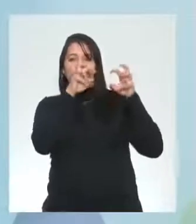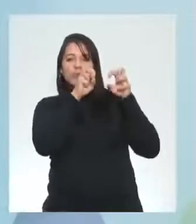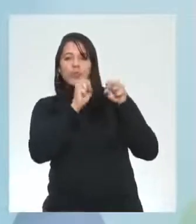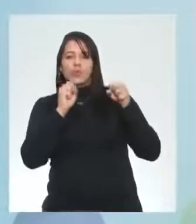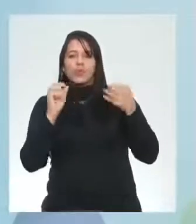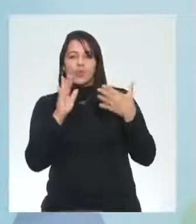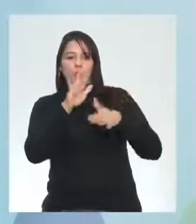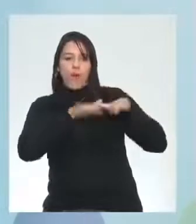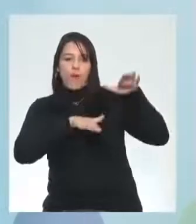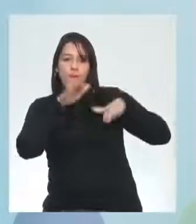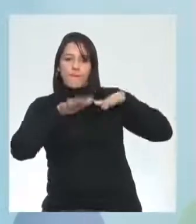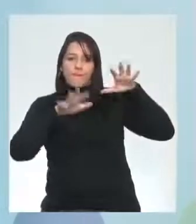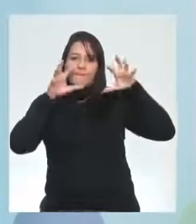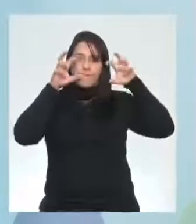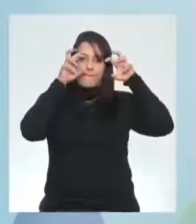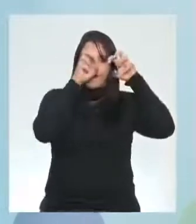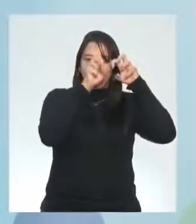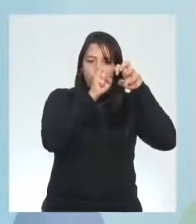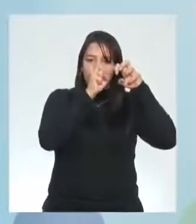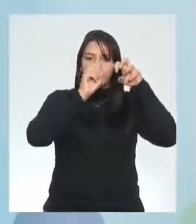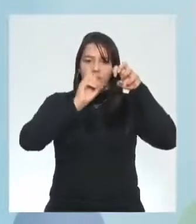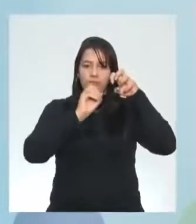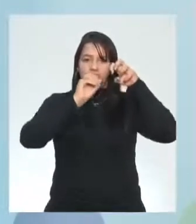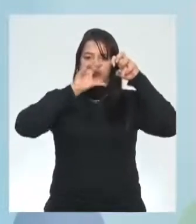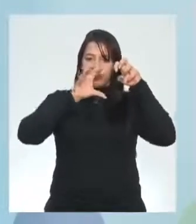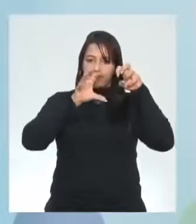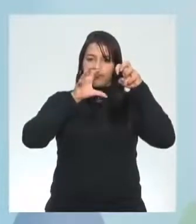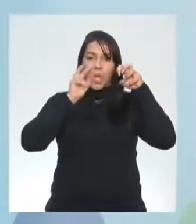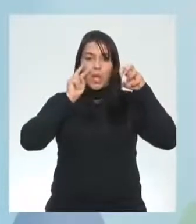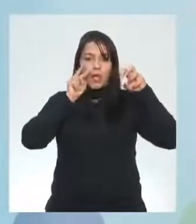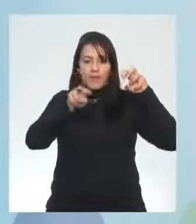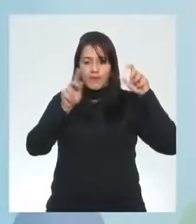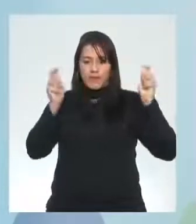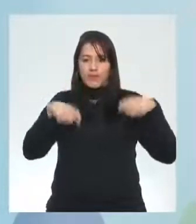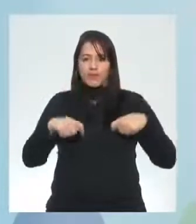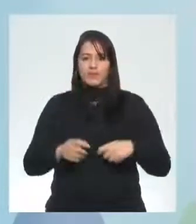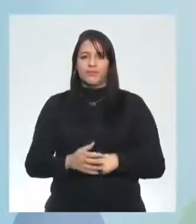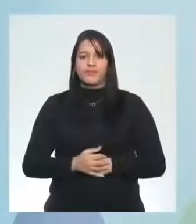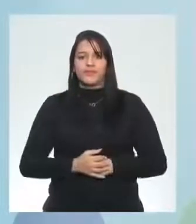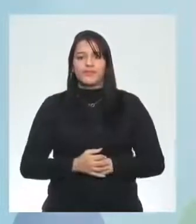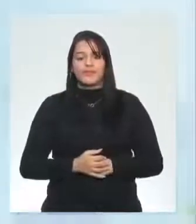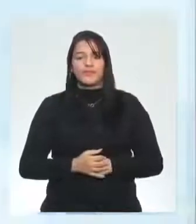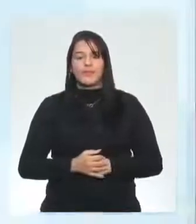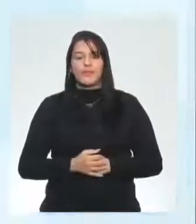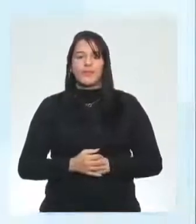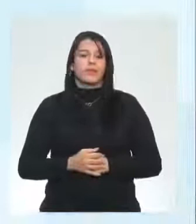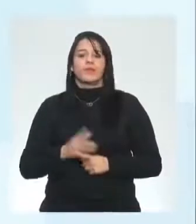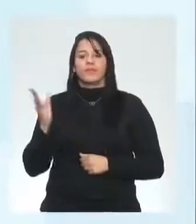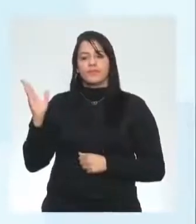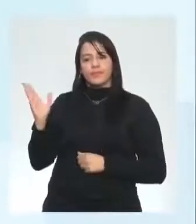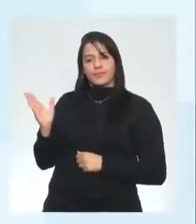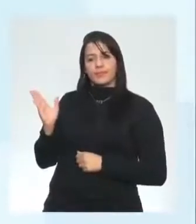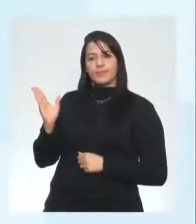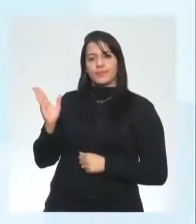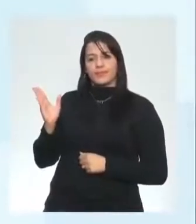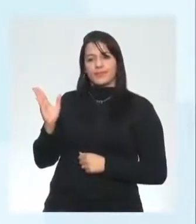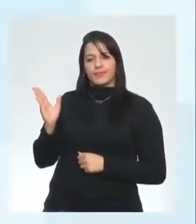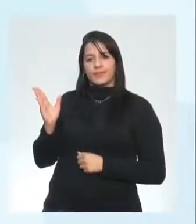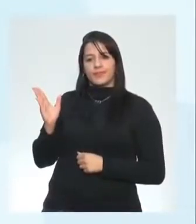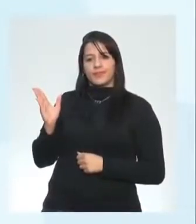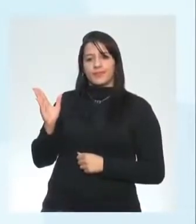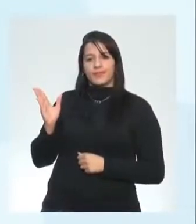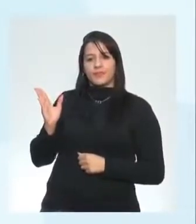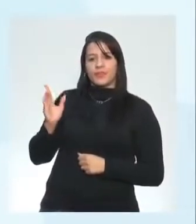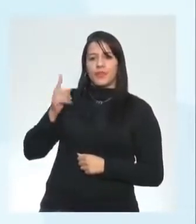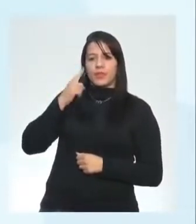mais escuros, os bastonetes, então, eles estão aí também auxiliando. Agora, se você voltar lá na nossa imagem, por favor,